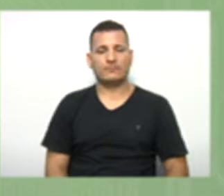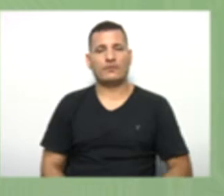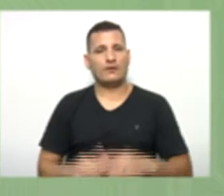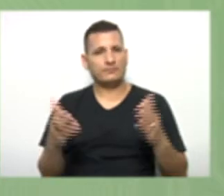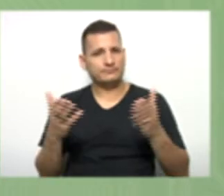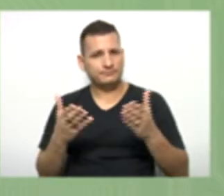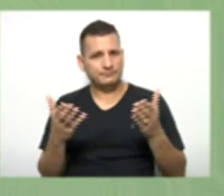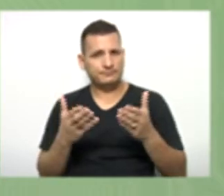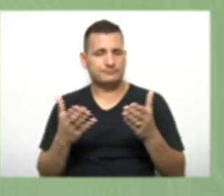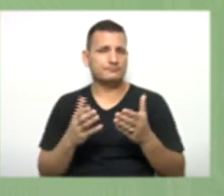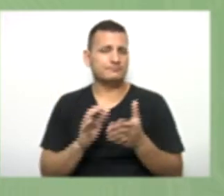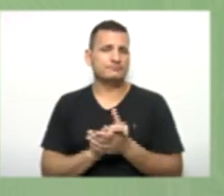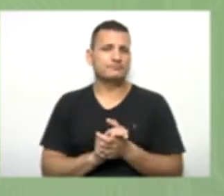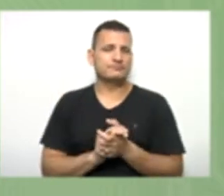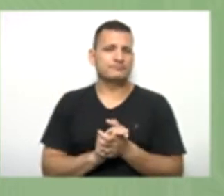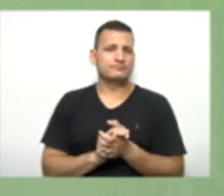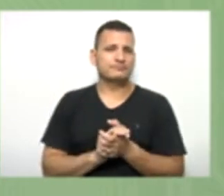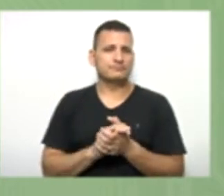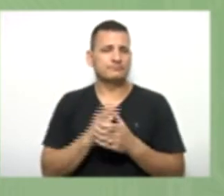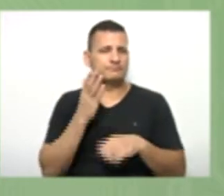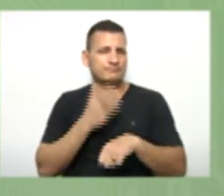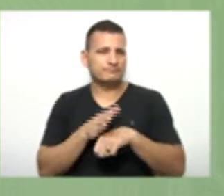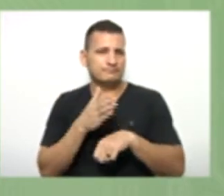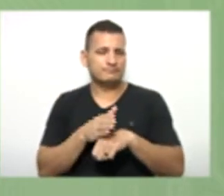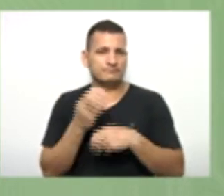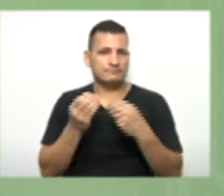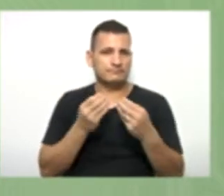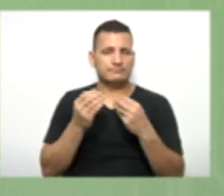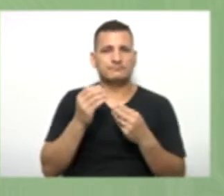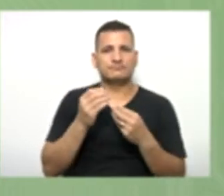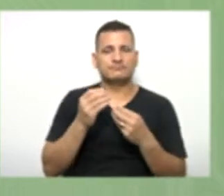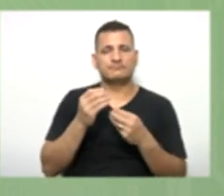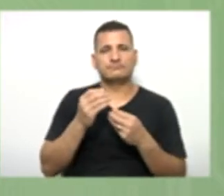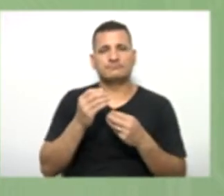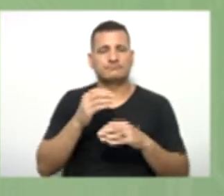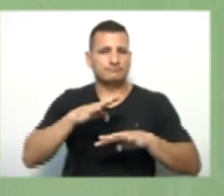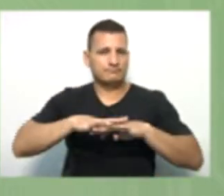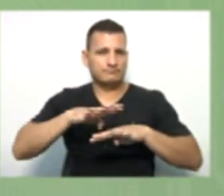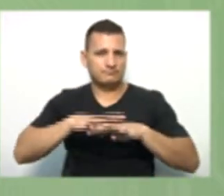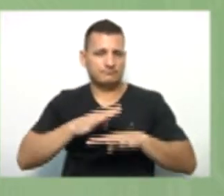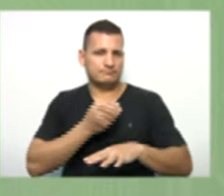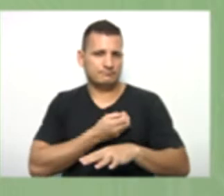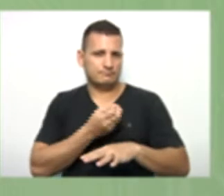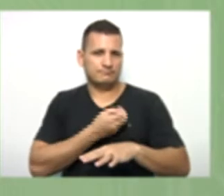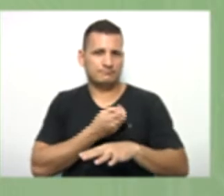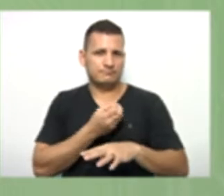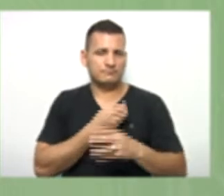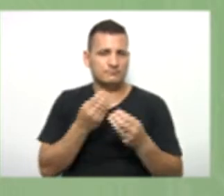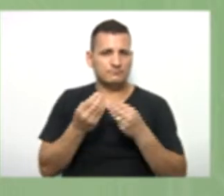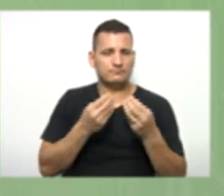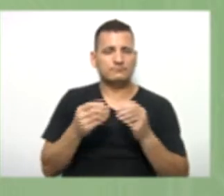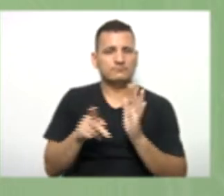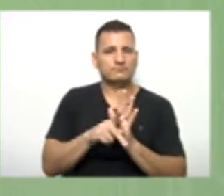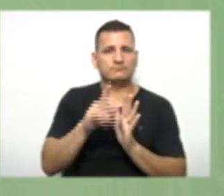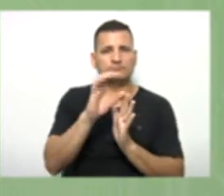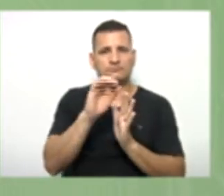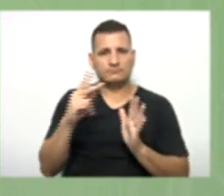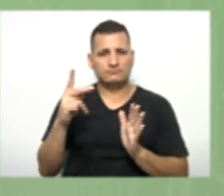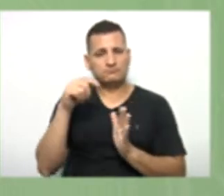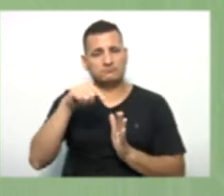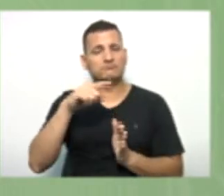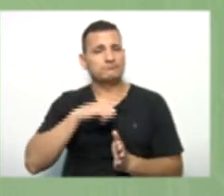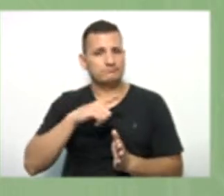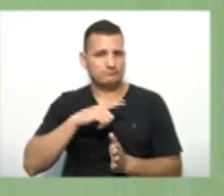vamos trabalhar um pouquinho sobre as operações próprias de cooperativas. Então, as cooperativas, elas têm umas